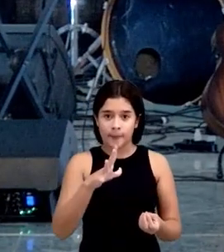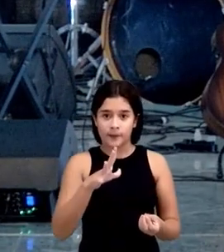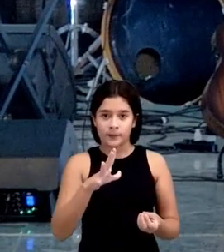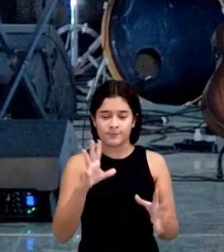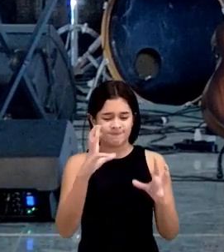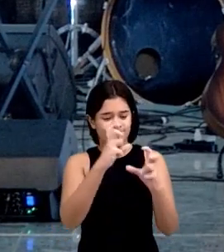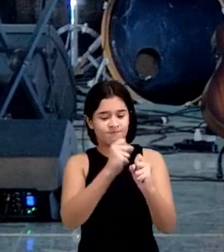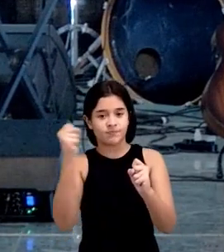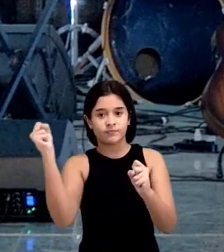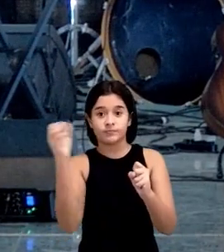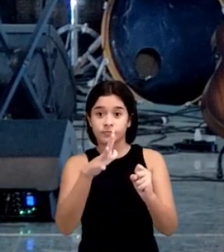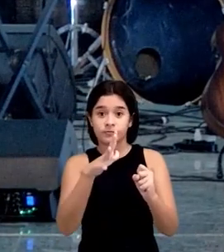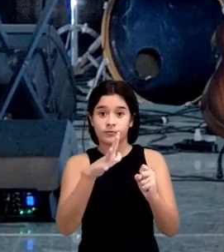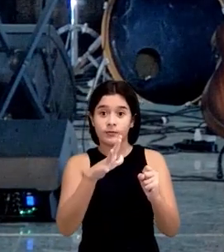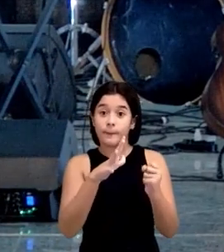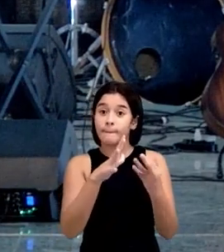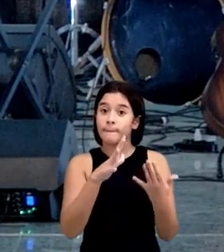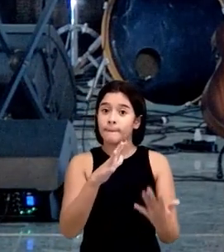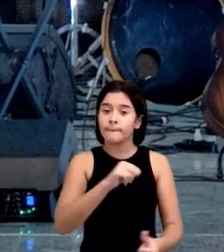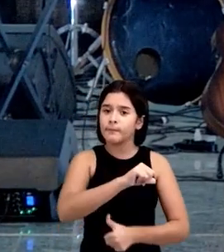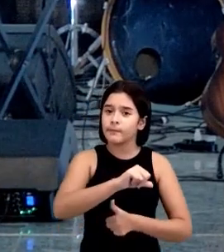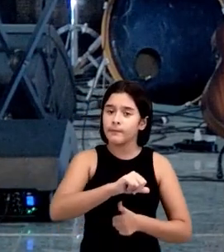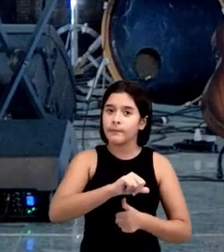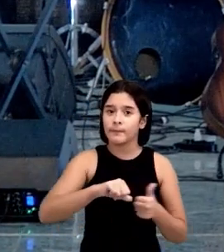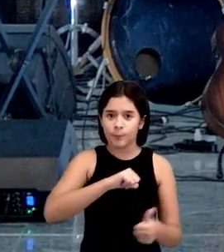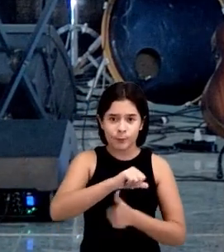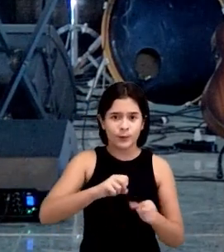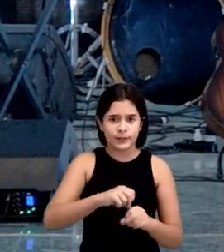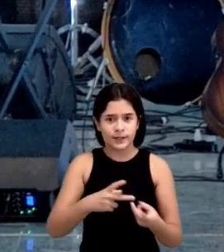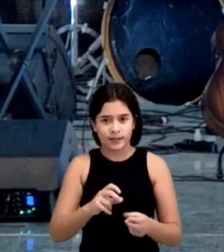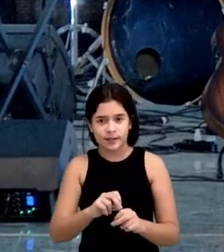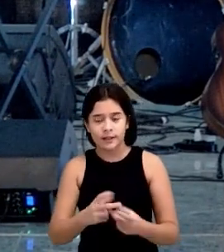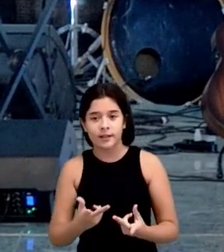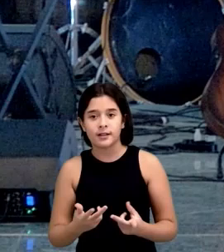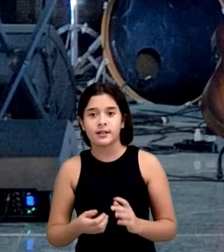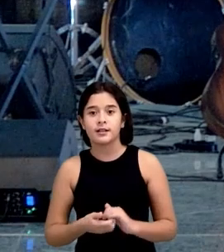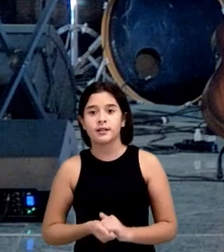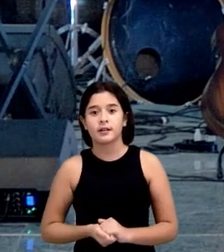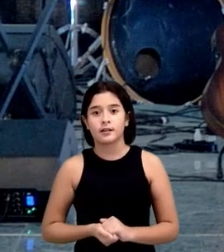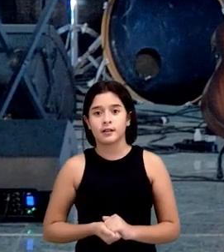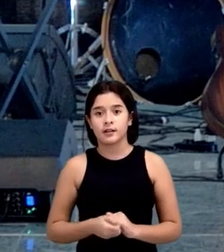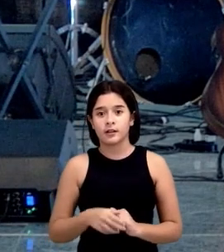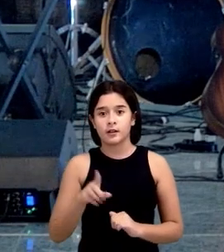Então, junto às peças, nós chegamos dando sabor ao ambiente,